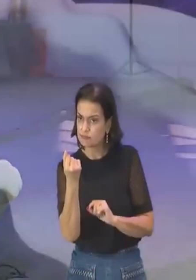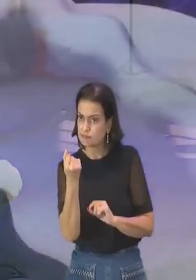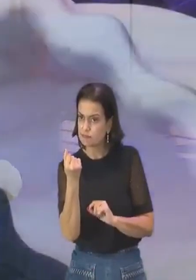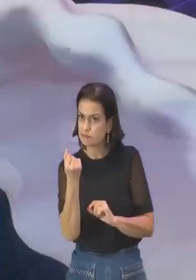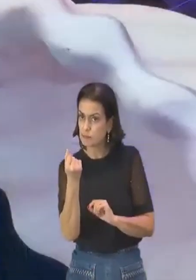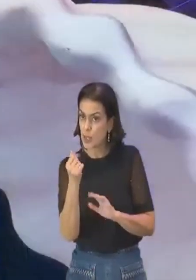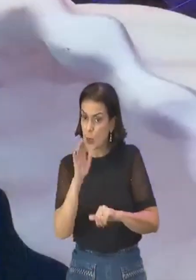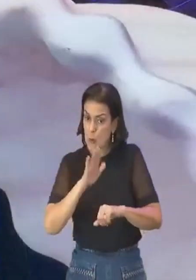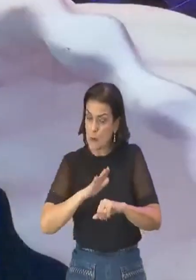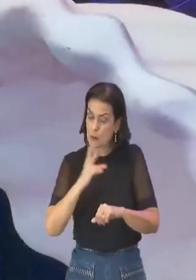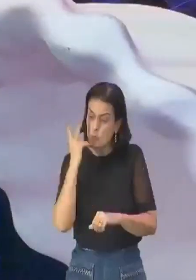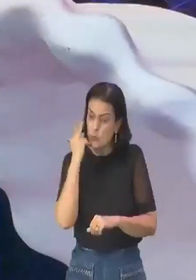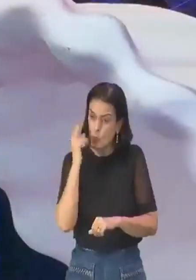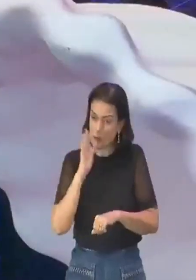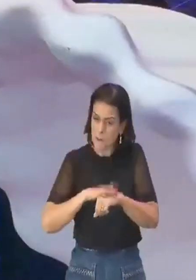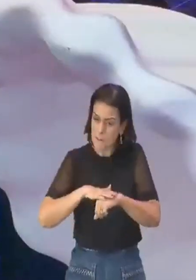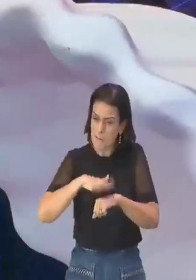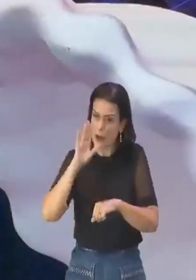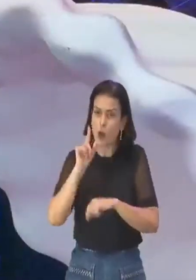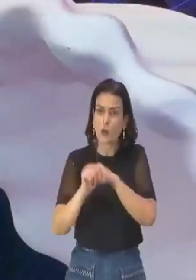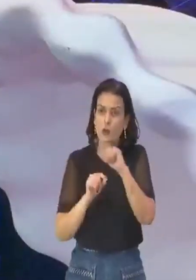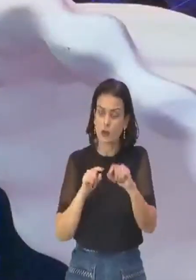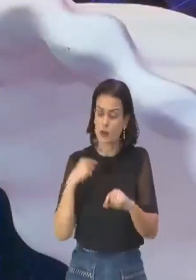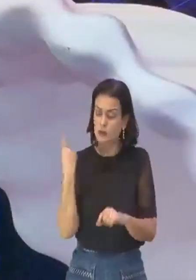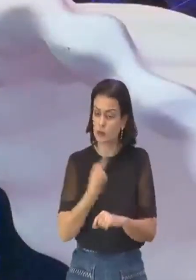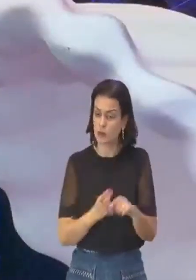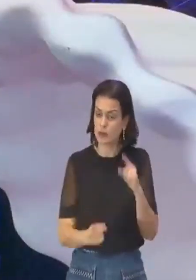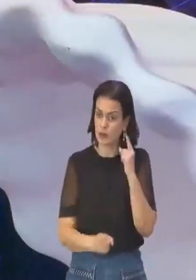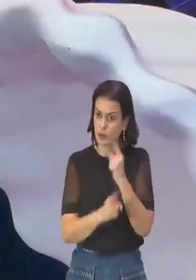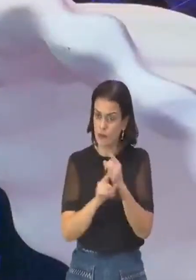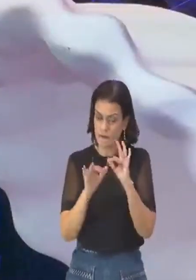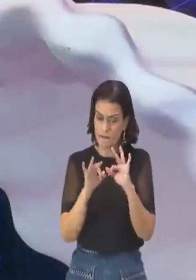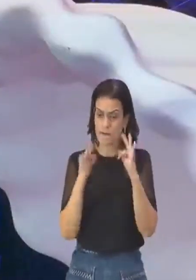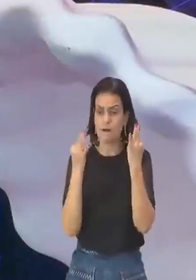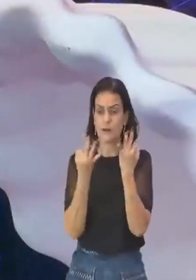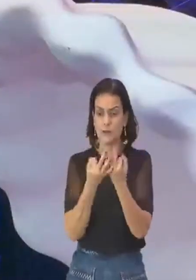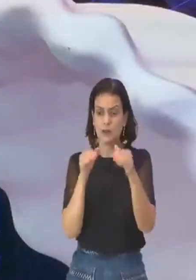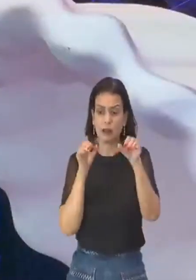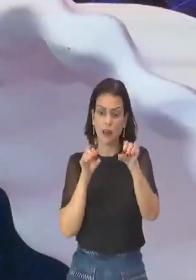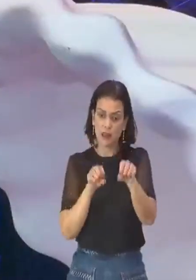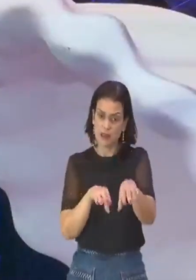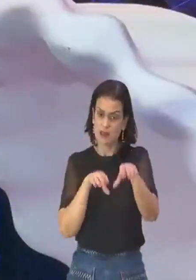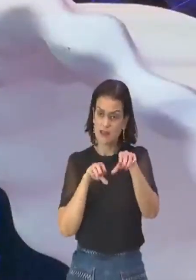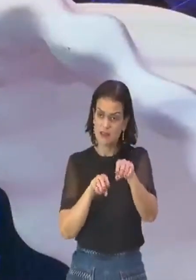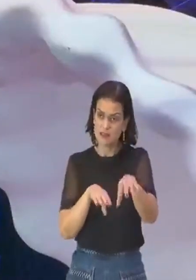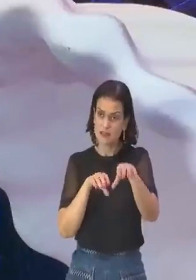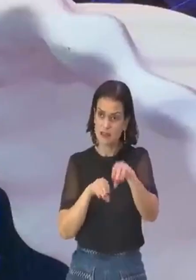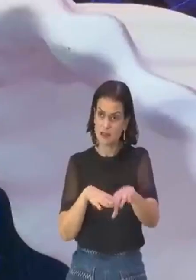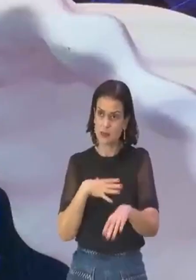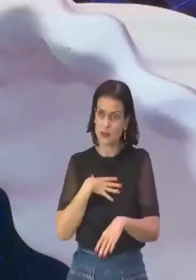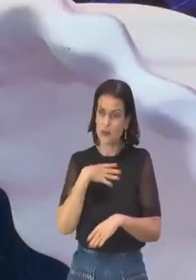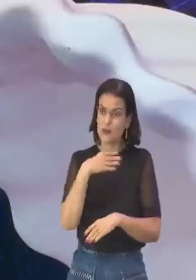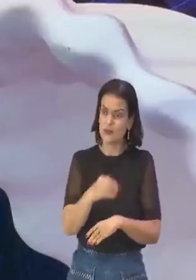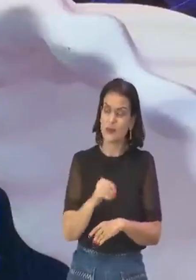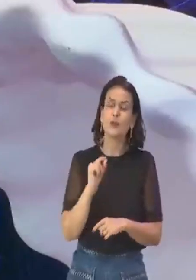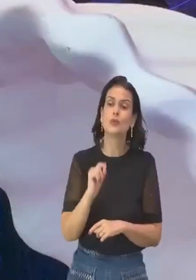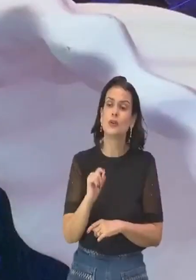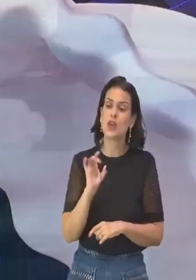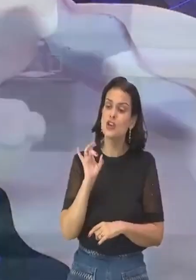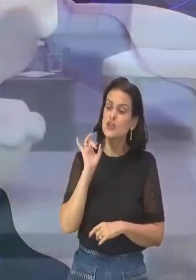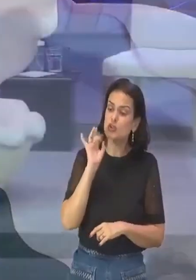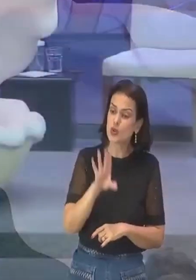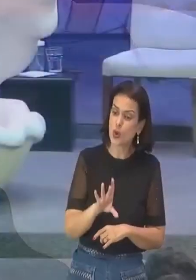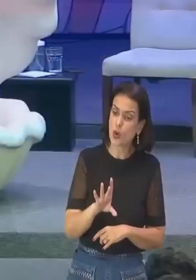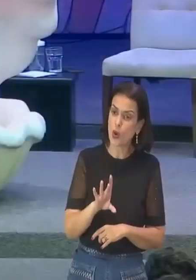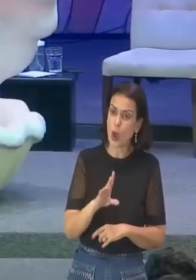Porque o mais comum, meus irmãos, é nós encontrarmos famílias ensinando para os seus filhos apenas